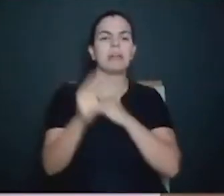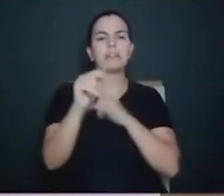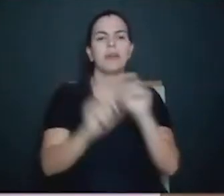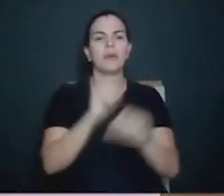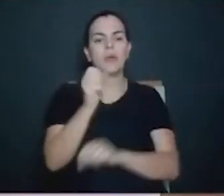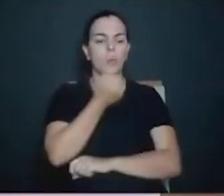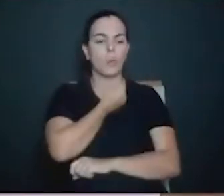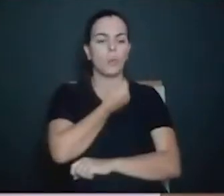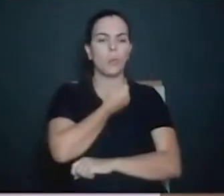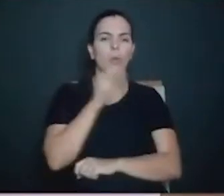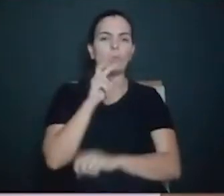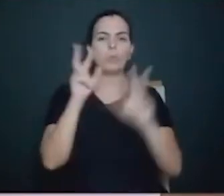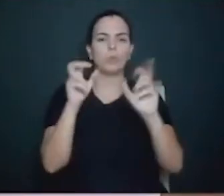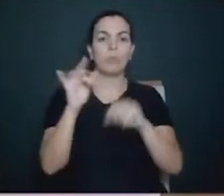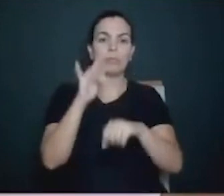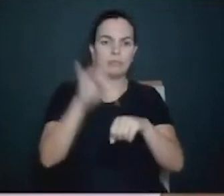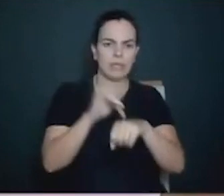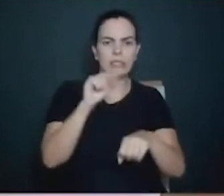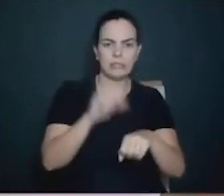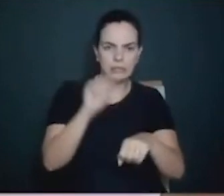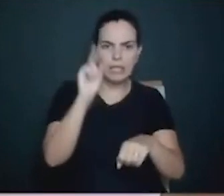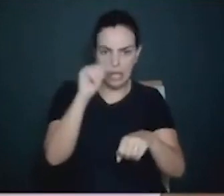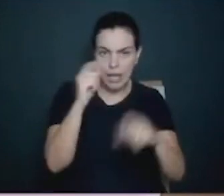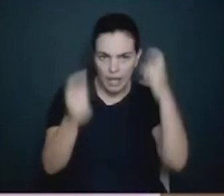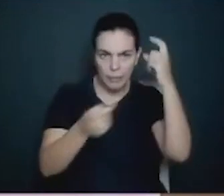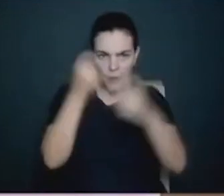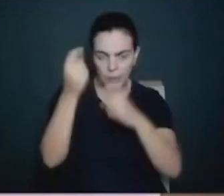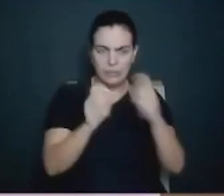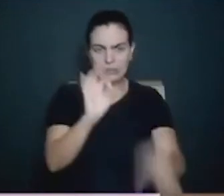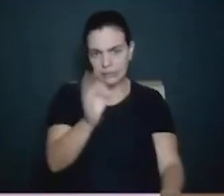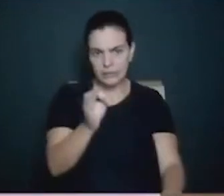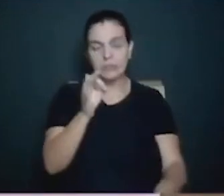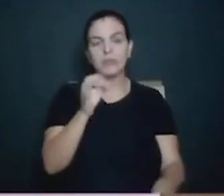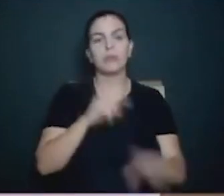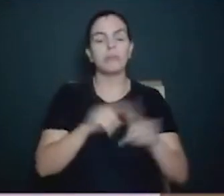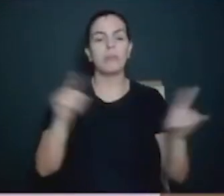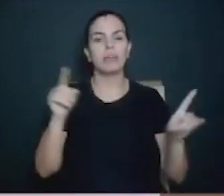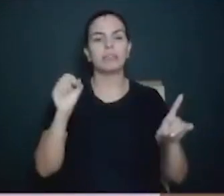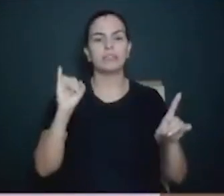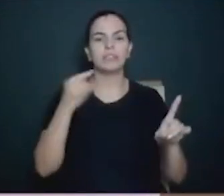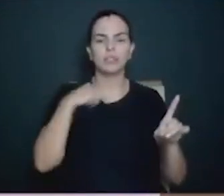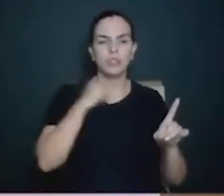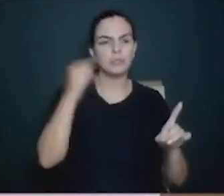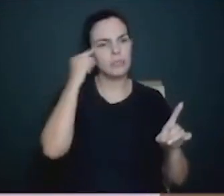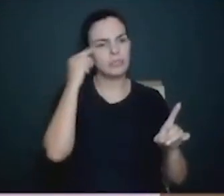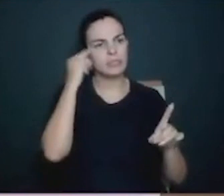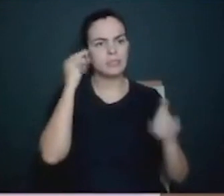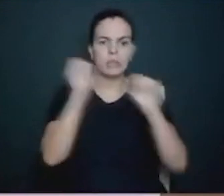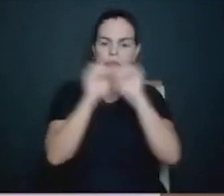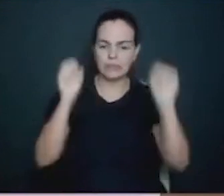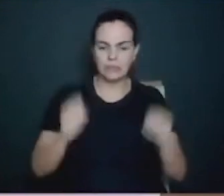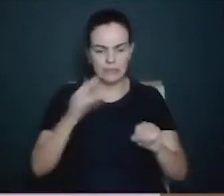de serem extremamente preocupantes, se nós levarmos em consideração todo o sistema de saúde, todos